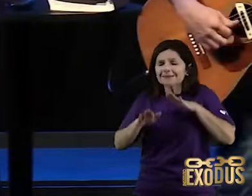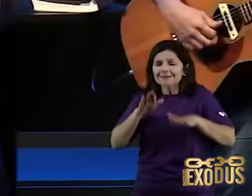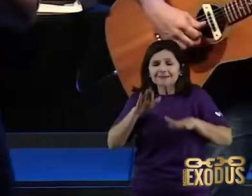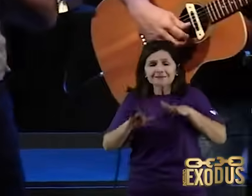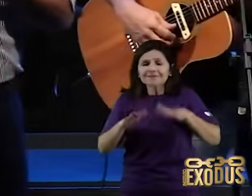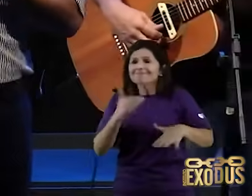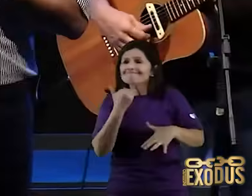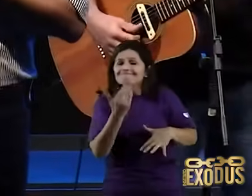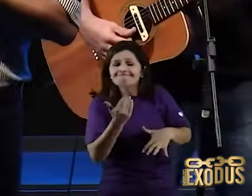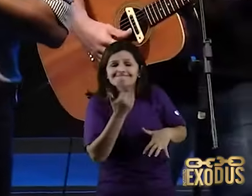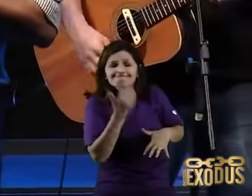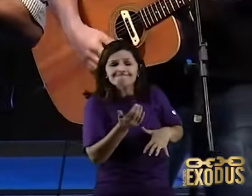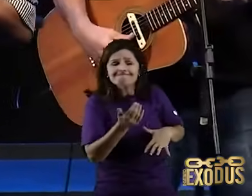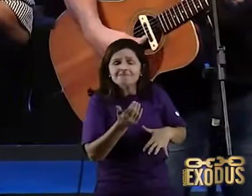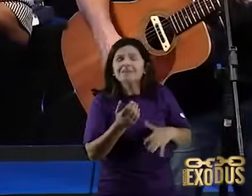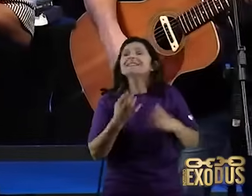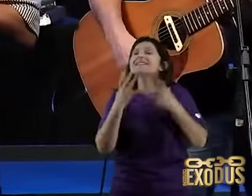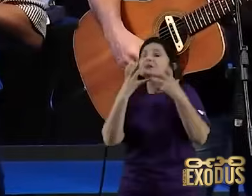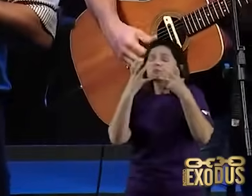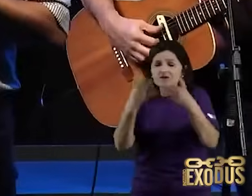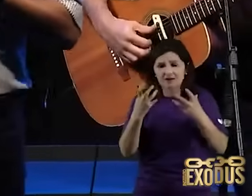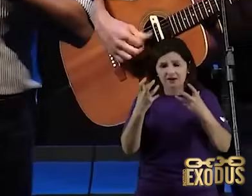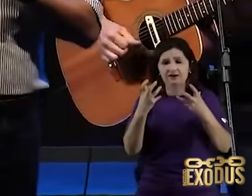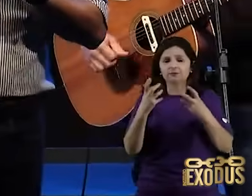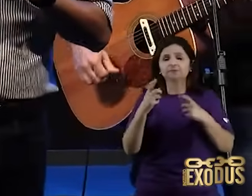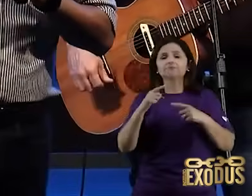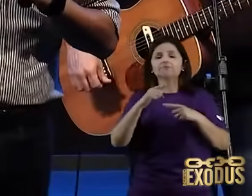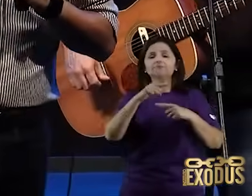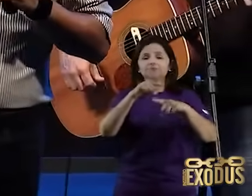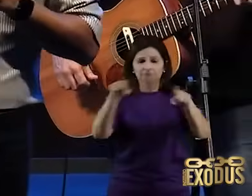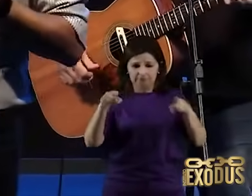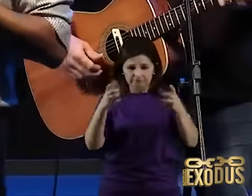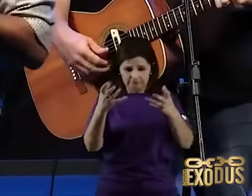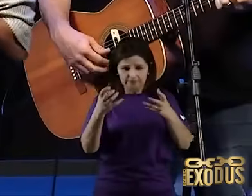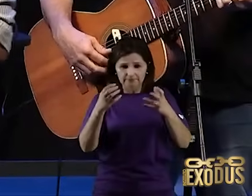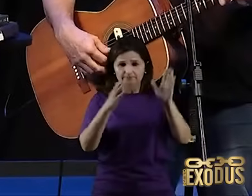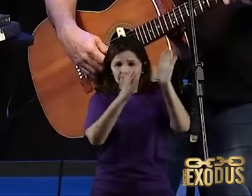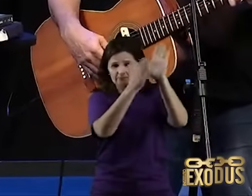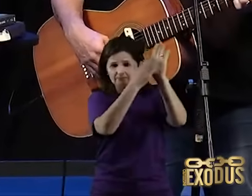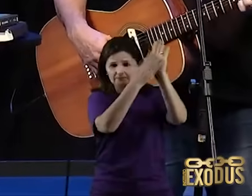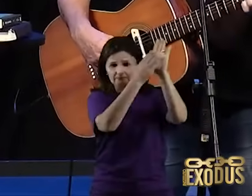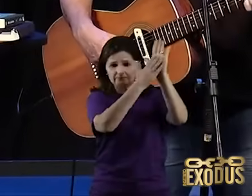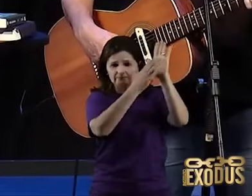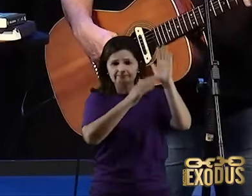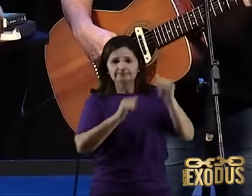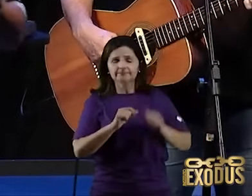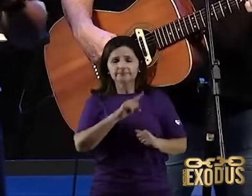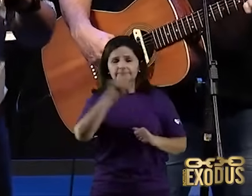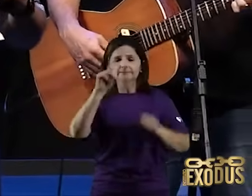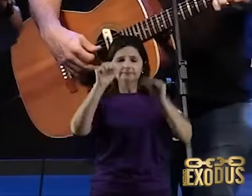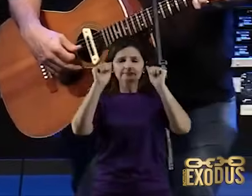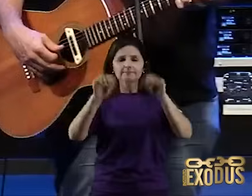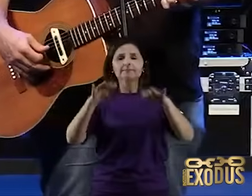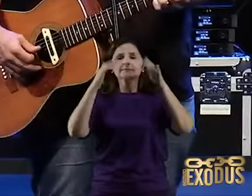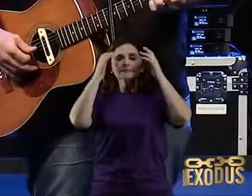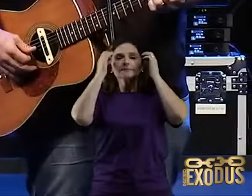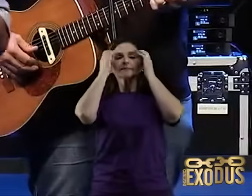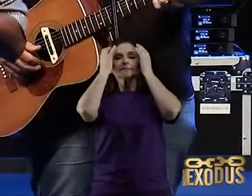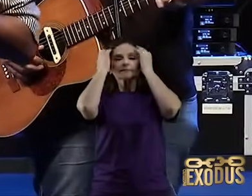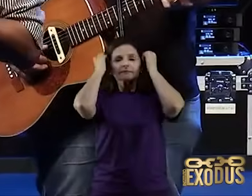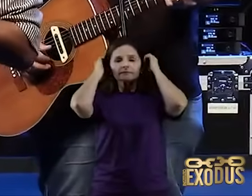as fontes do Senhor se você quer isso levante sua mão Deus abençoe vocês se